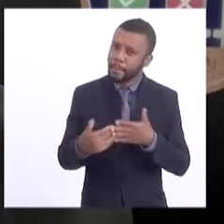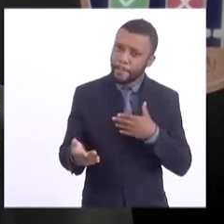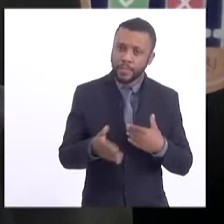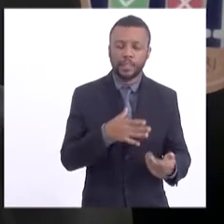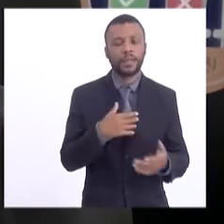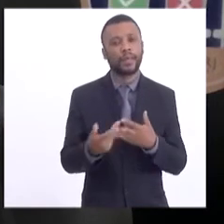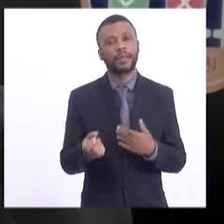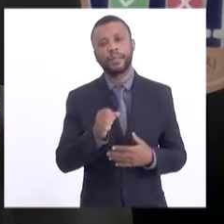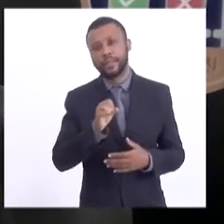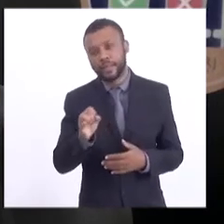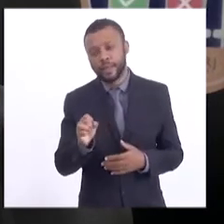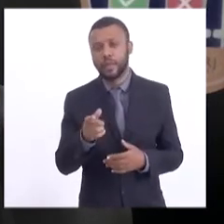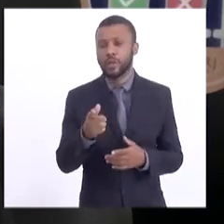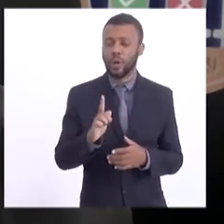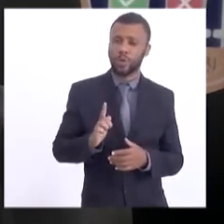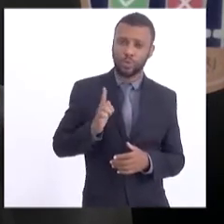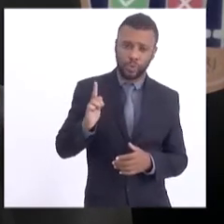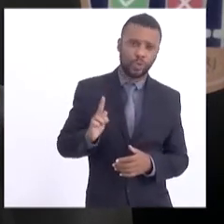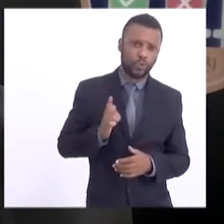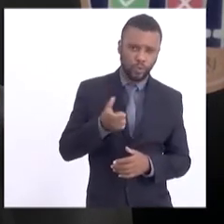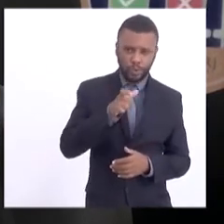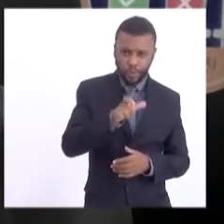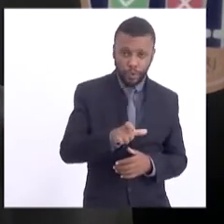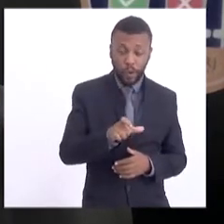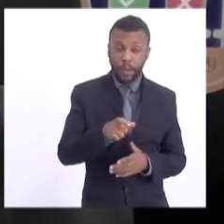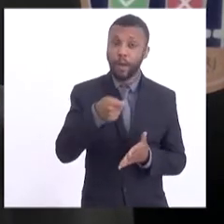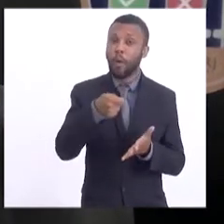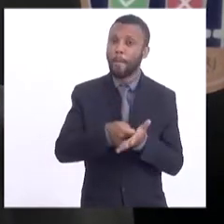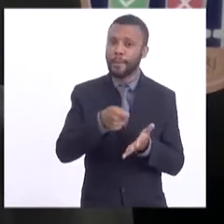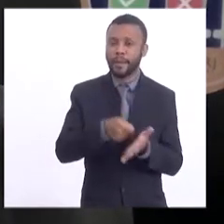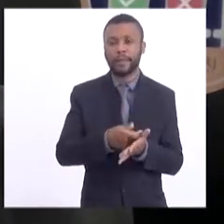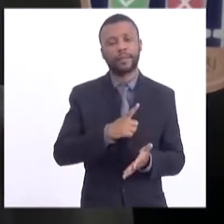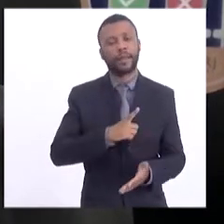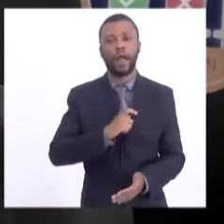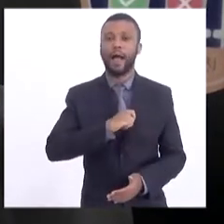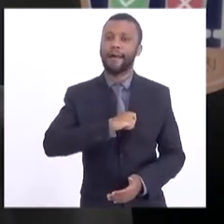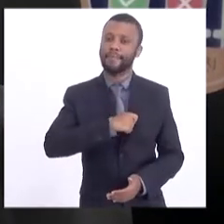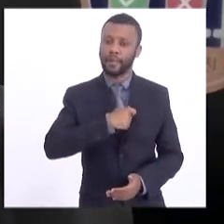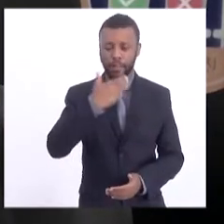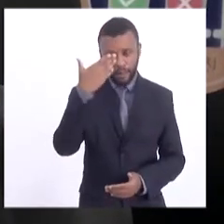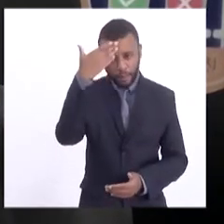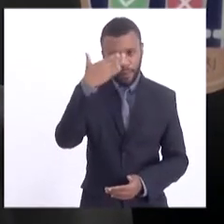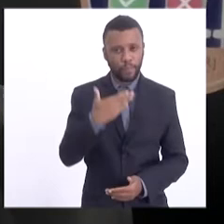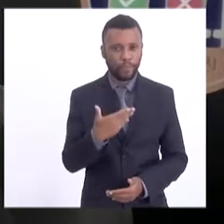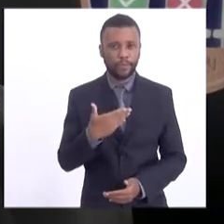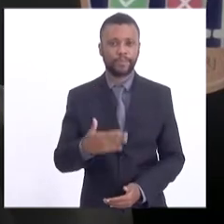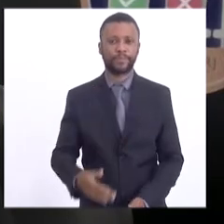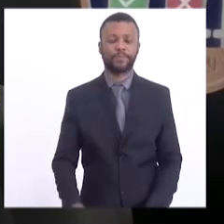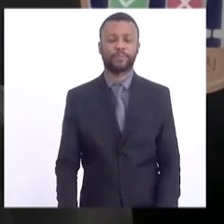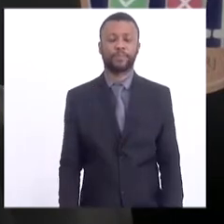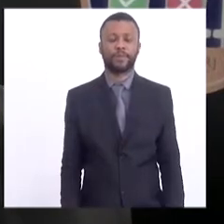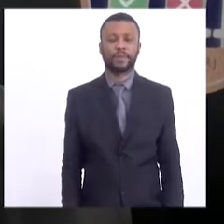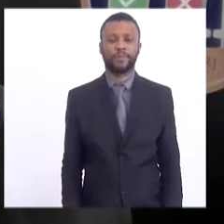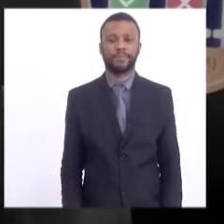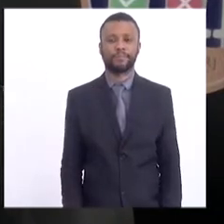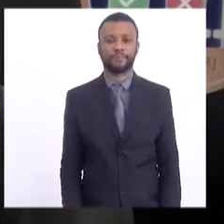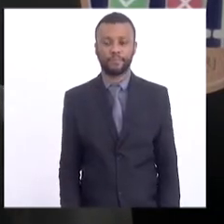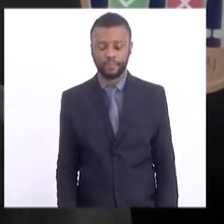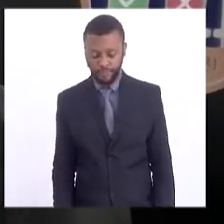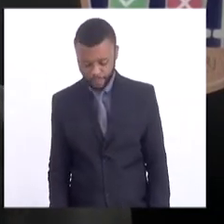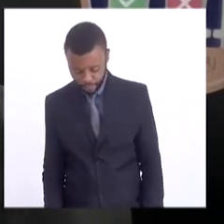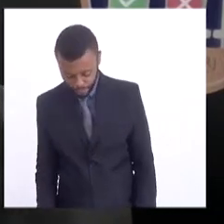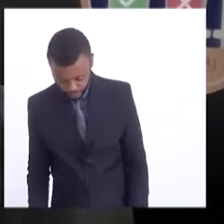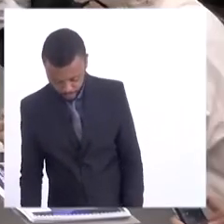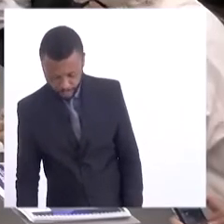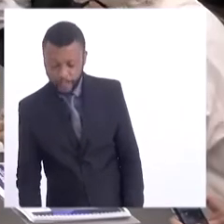da gestora o auditor obrigado a fazer a fiscalização Ah sim me desculpe mas não entendi